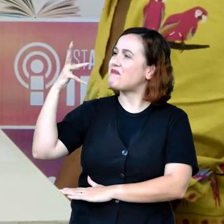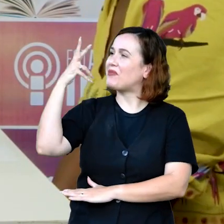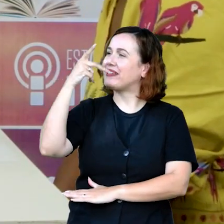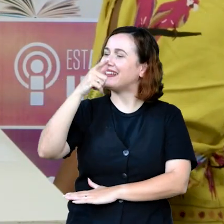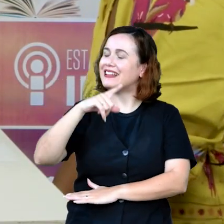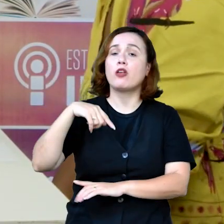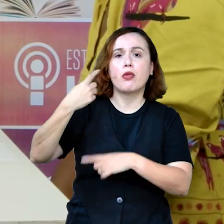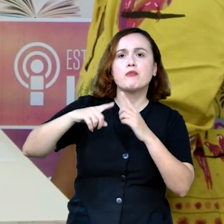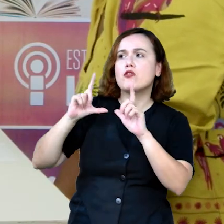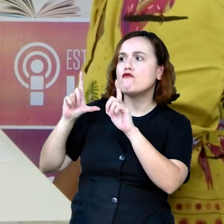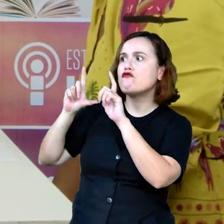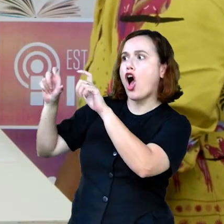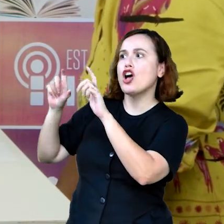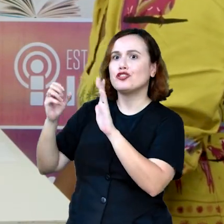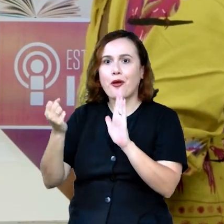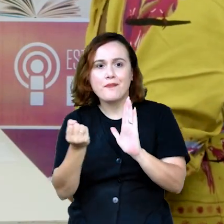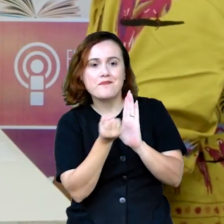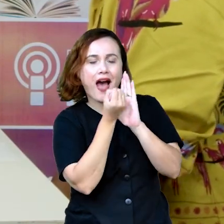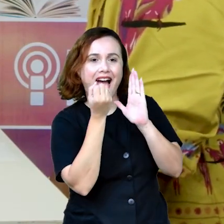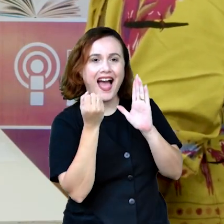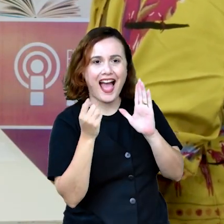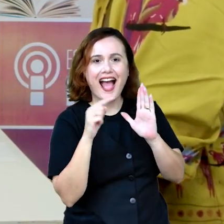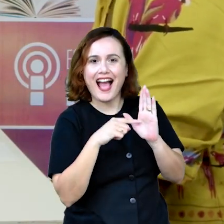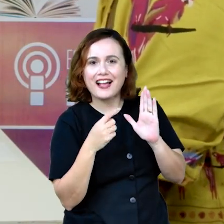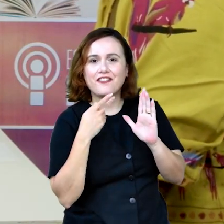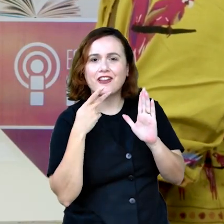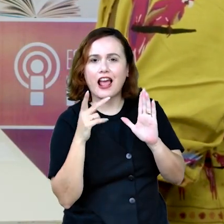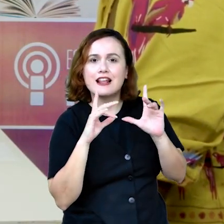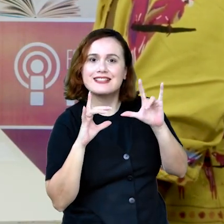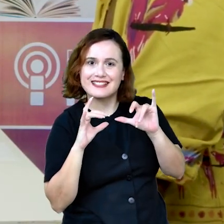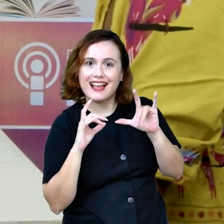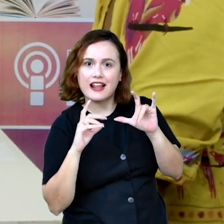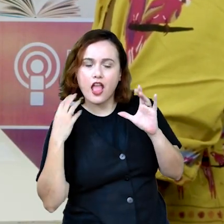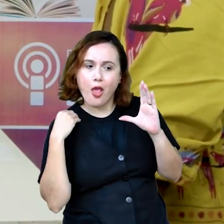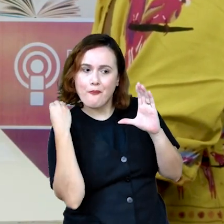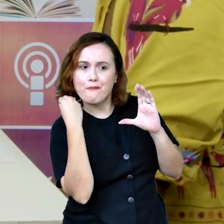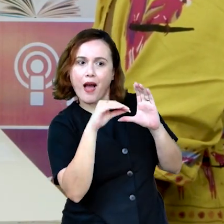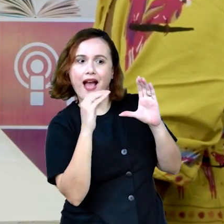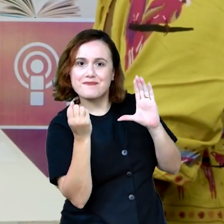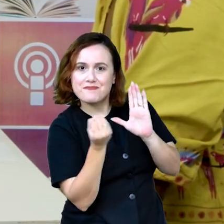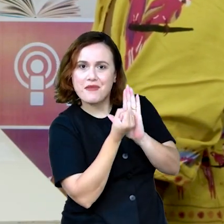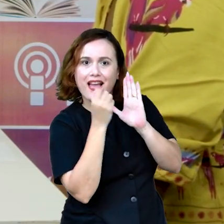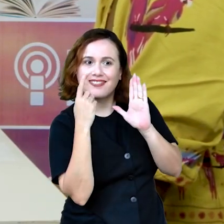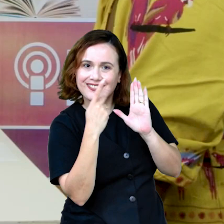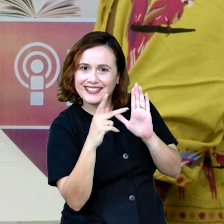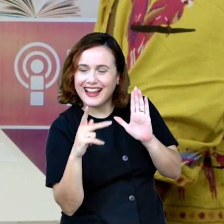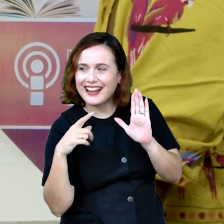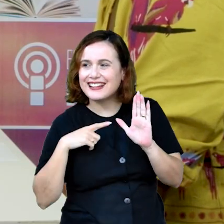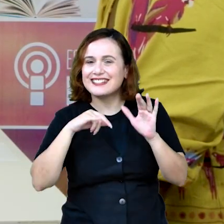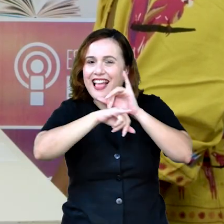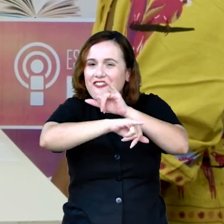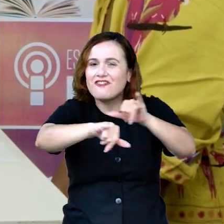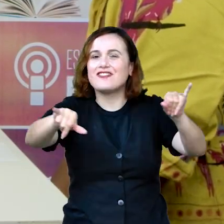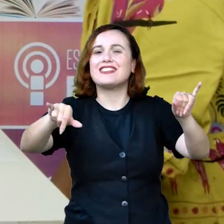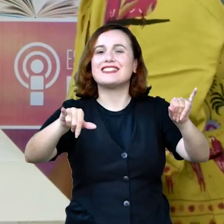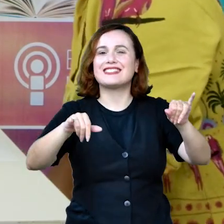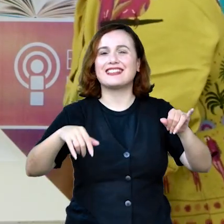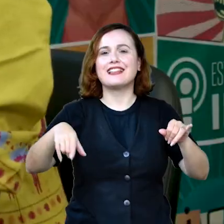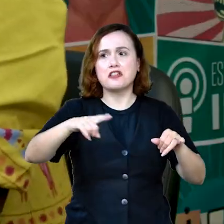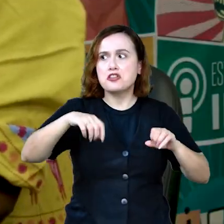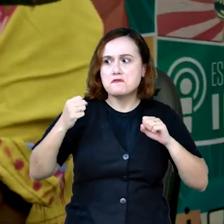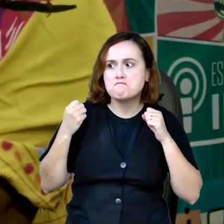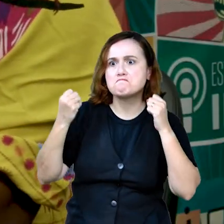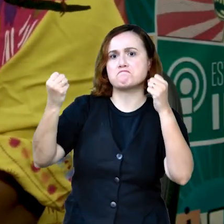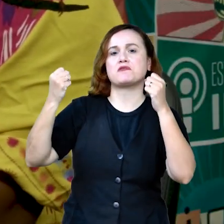marco eles. Eu acho que às vezes são pequenas ações que fazem esses nomes ganhar ainda mais força. Ou seja, todo mundo